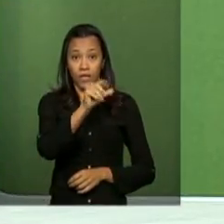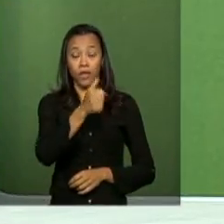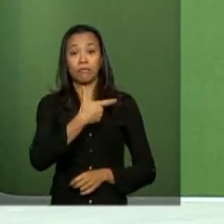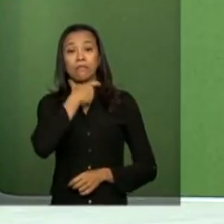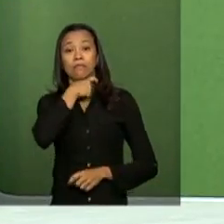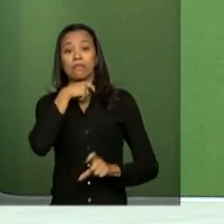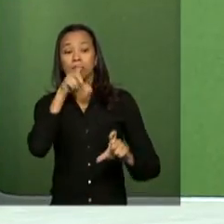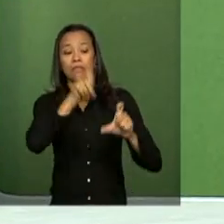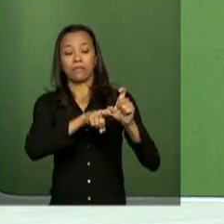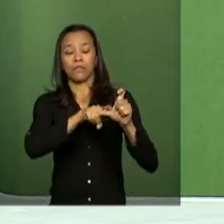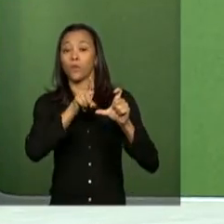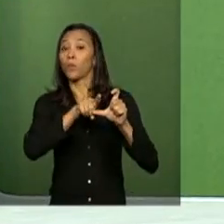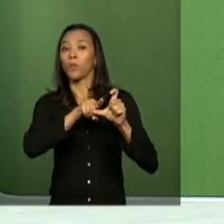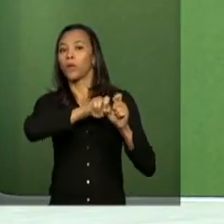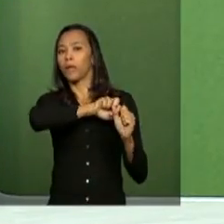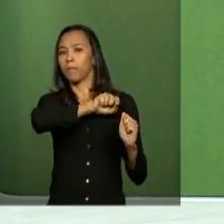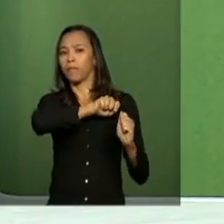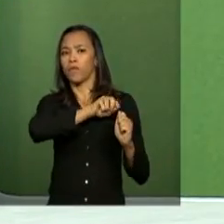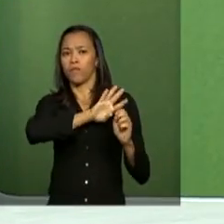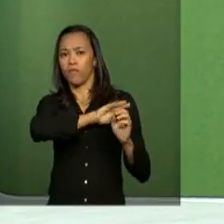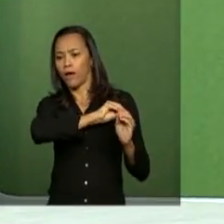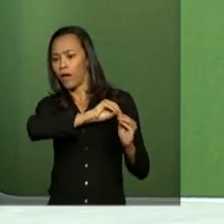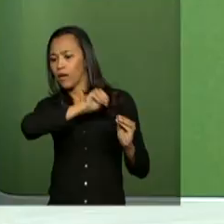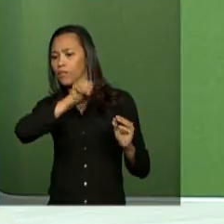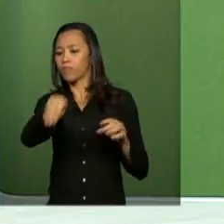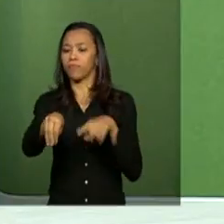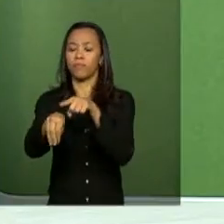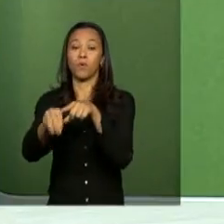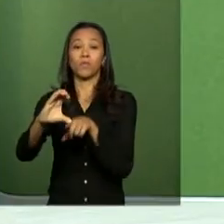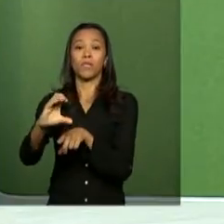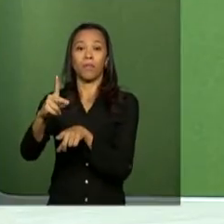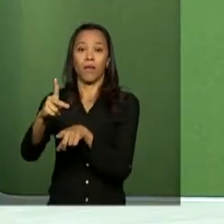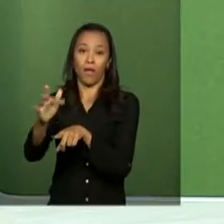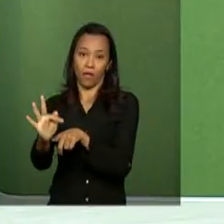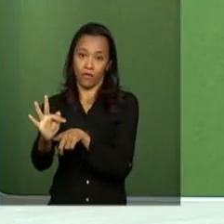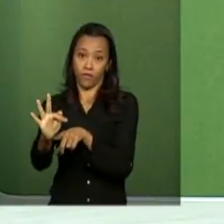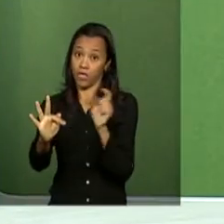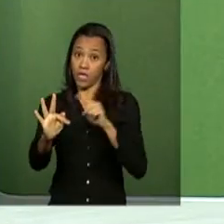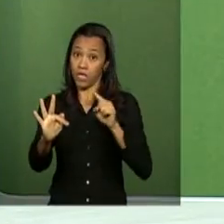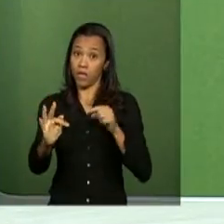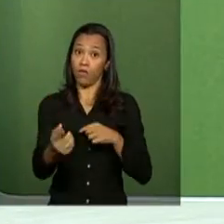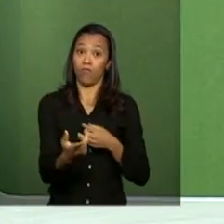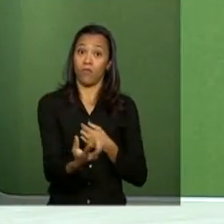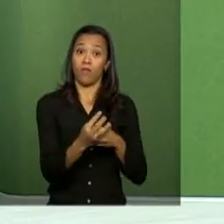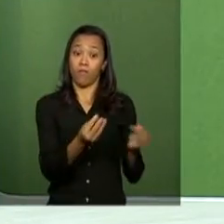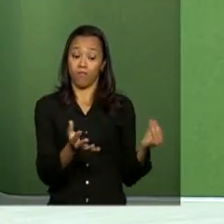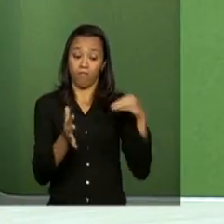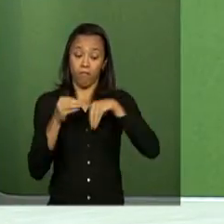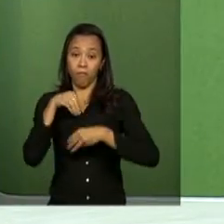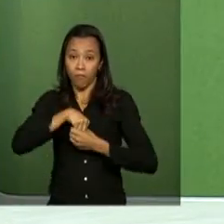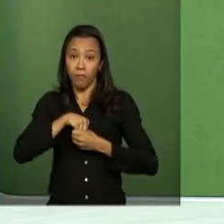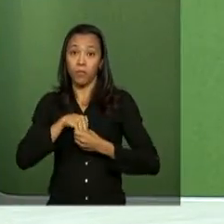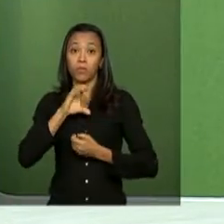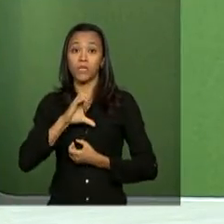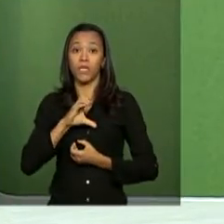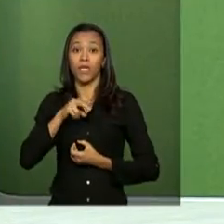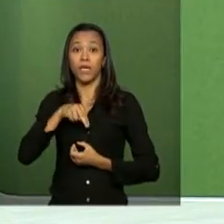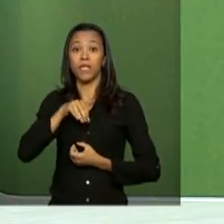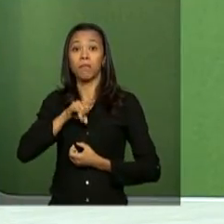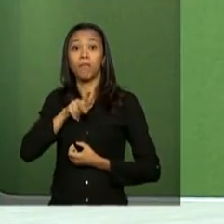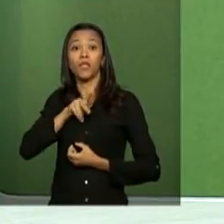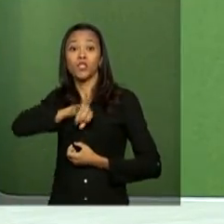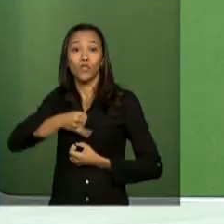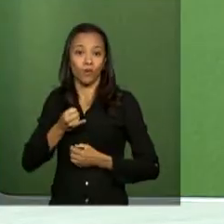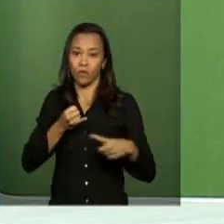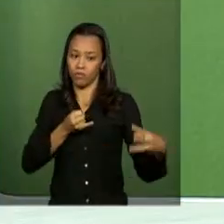bens qual seria o o atrativo proprio empresário fazer o fechamento se tiver dívida por exemplo